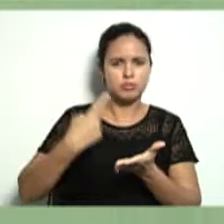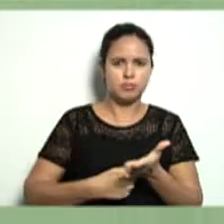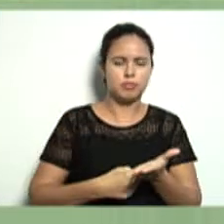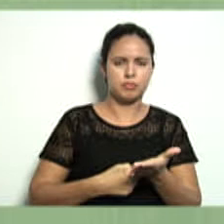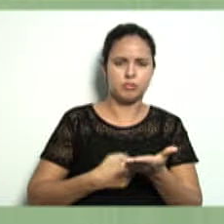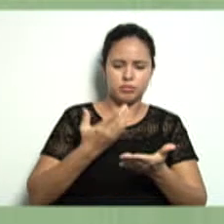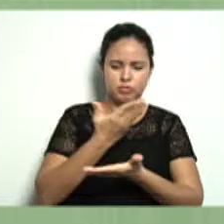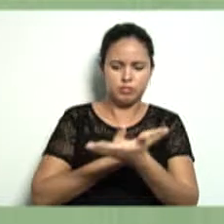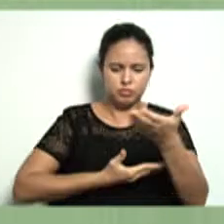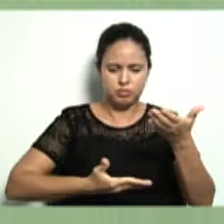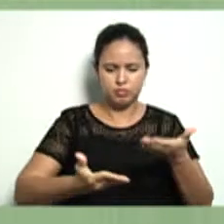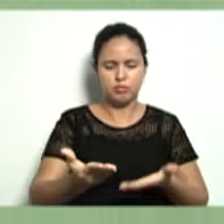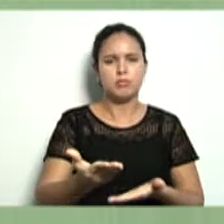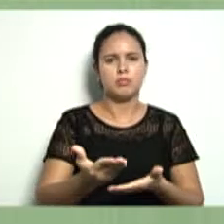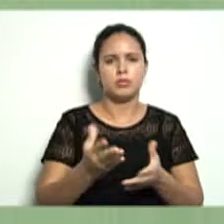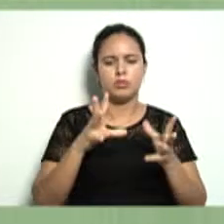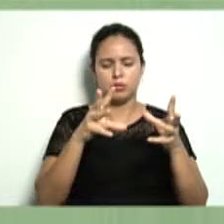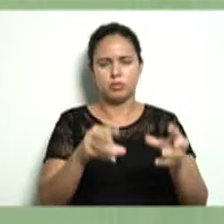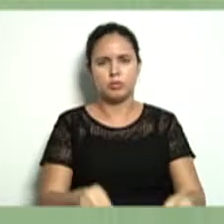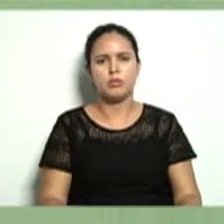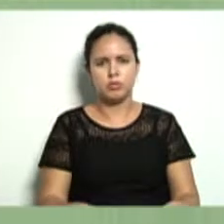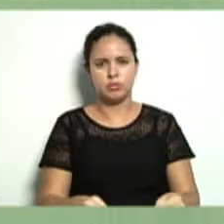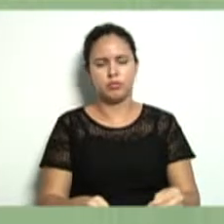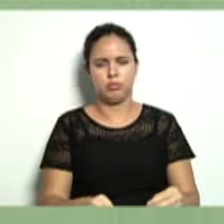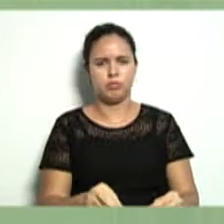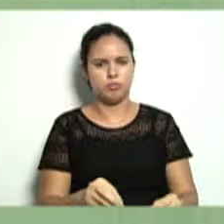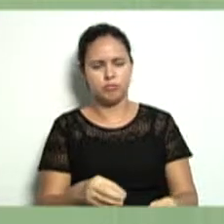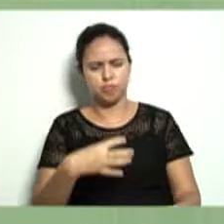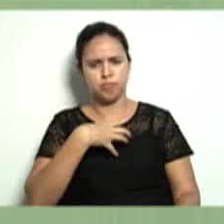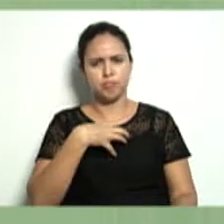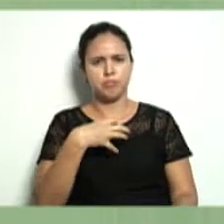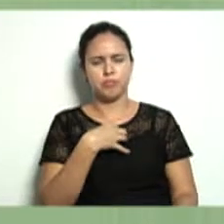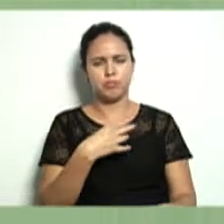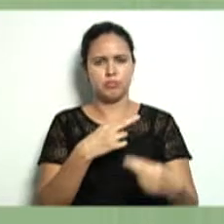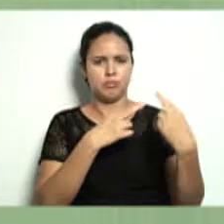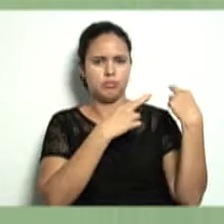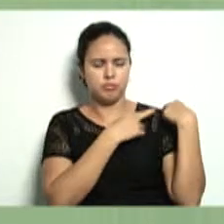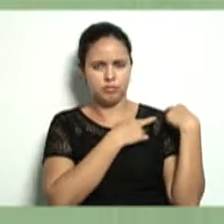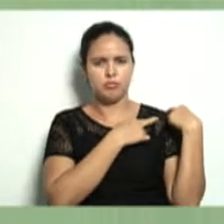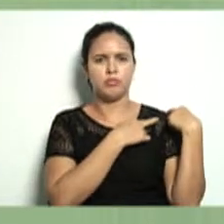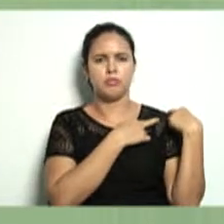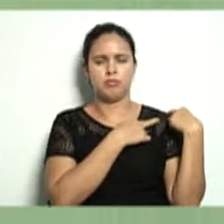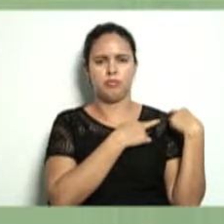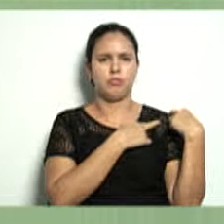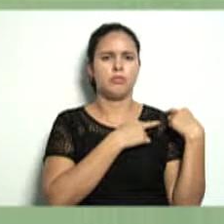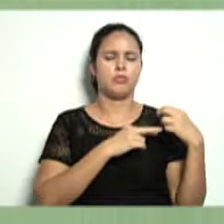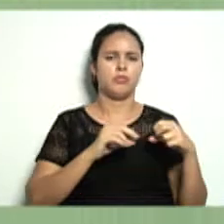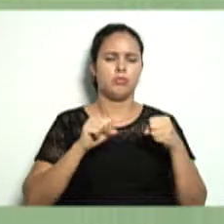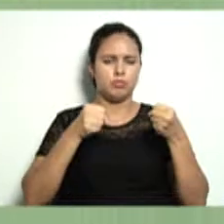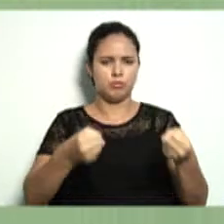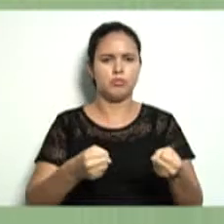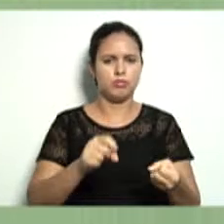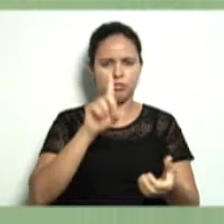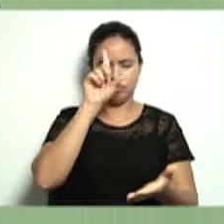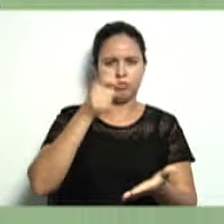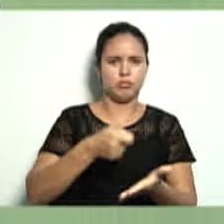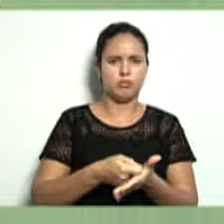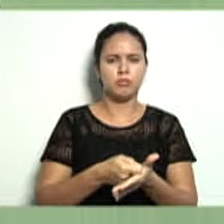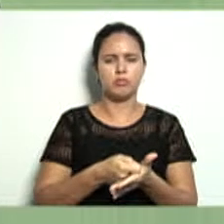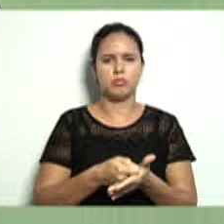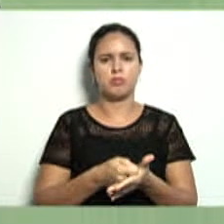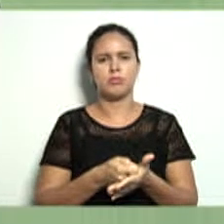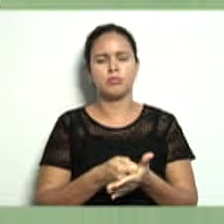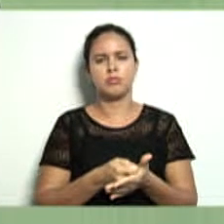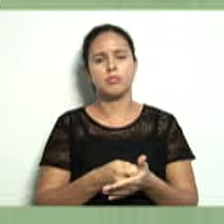é participativo, todos se sentem responsáveis pelo resultado e engajam-se no processo. E